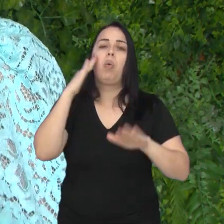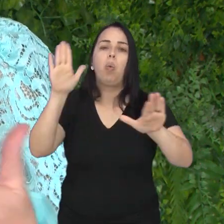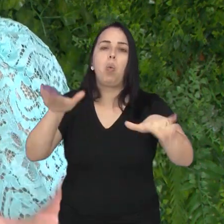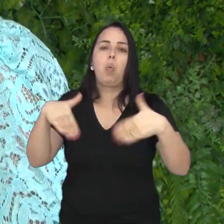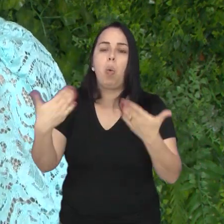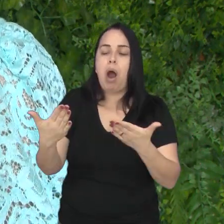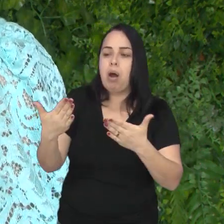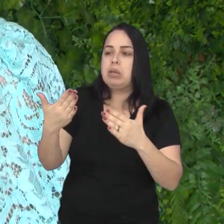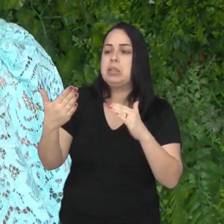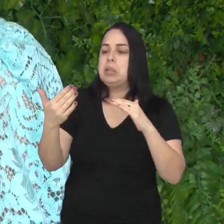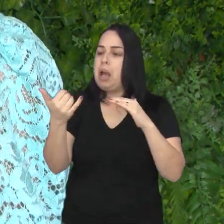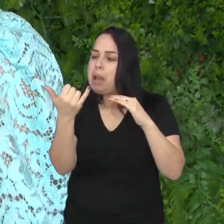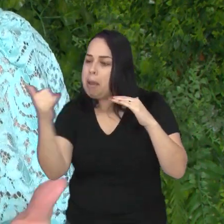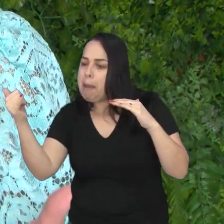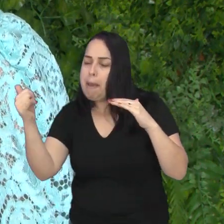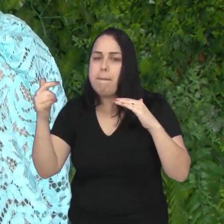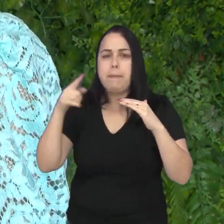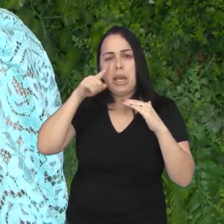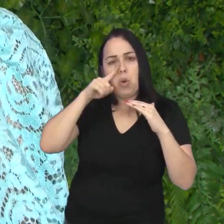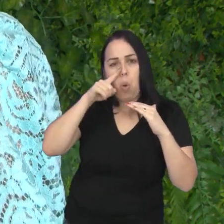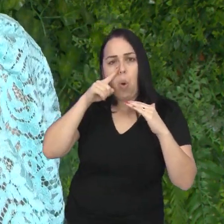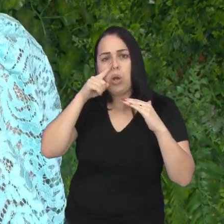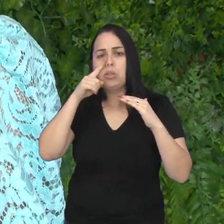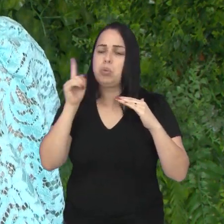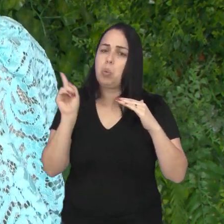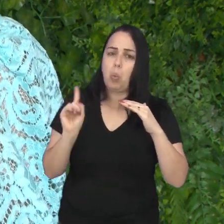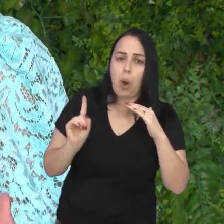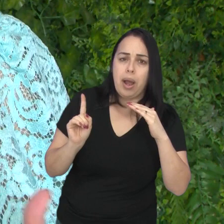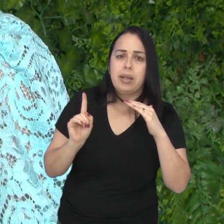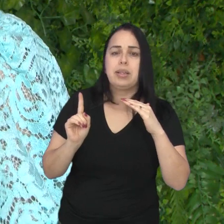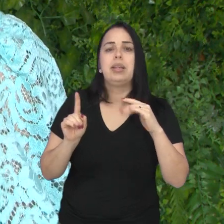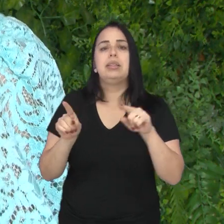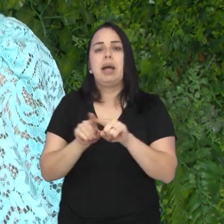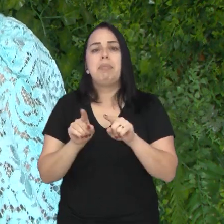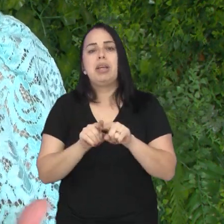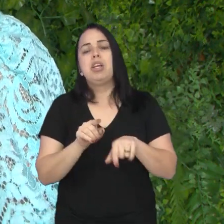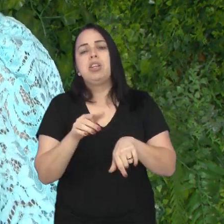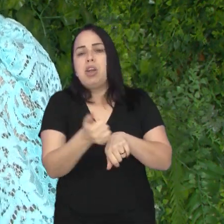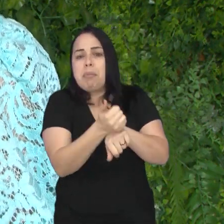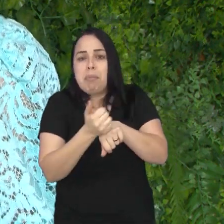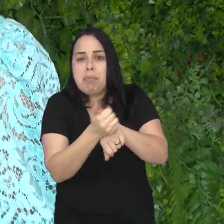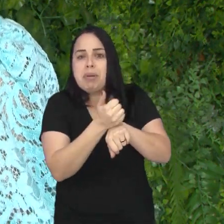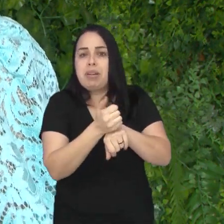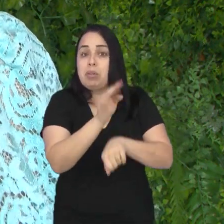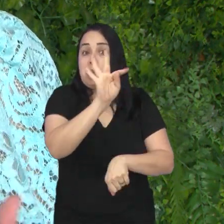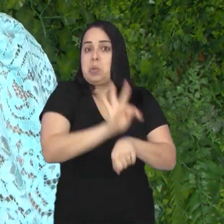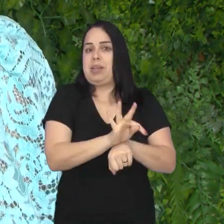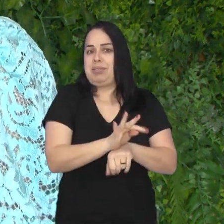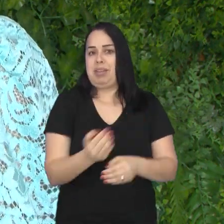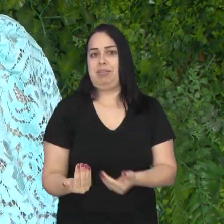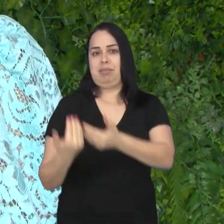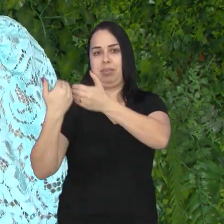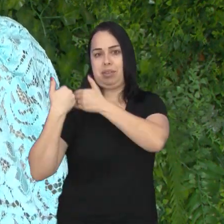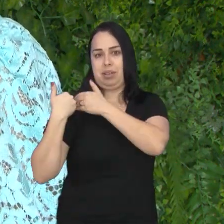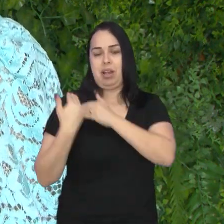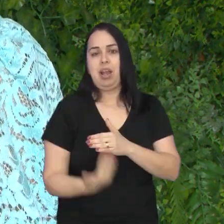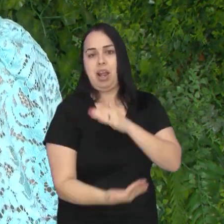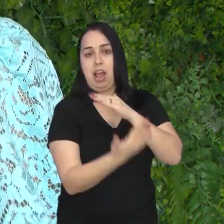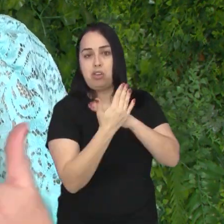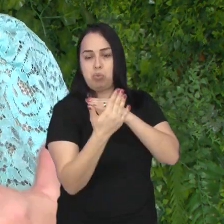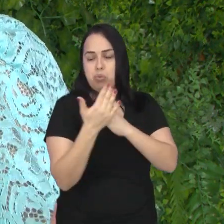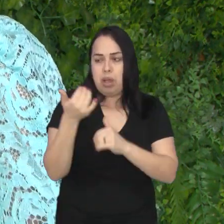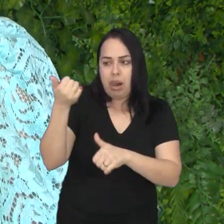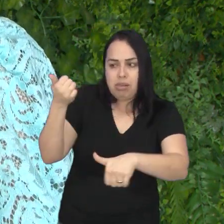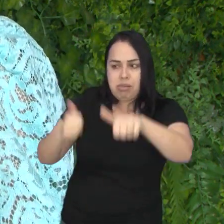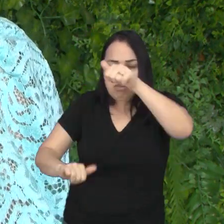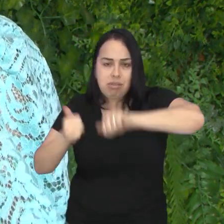né, que estão ali no local da obra. E é importante que sempre que possível a pessoa tenha um especialista, um responsável técnico. Ele ajuda a fazer essa avaliação,